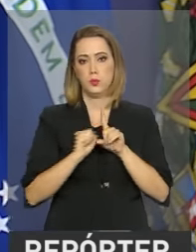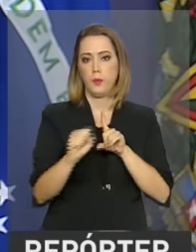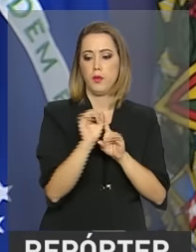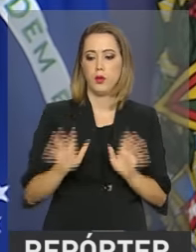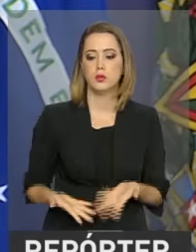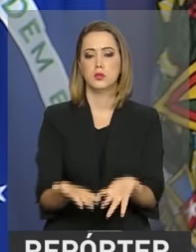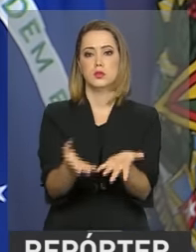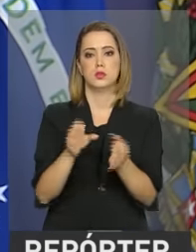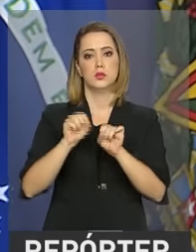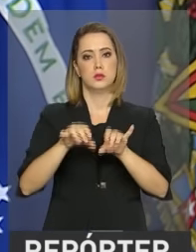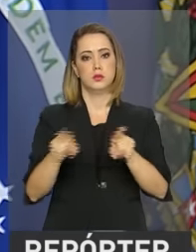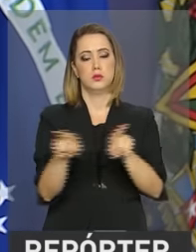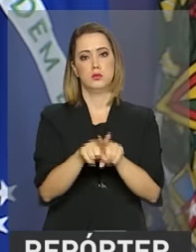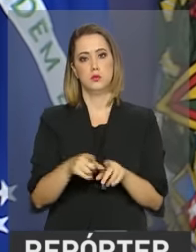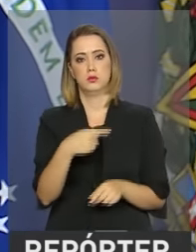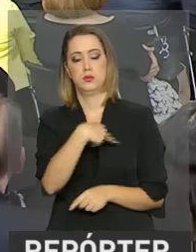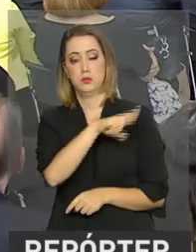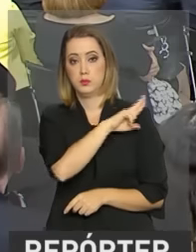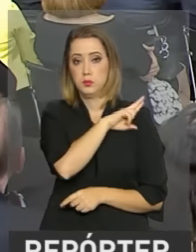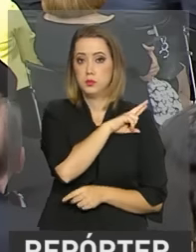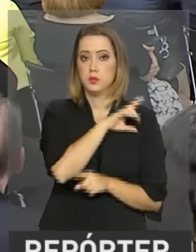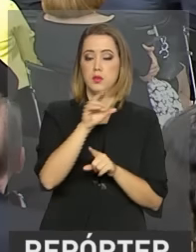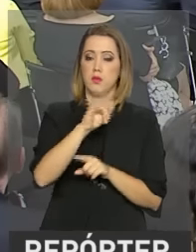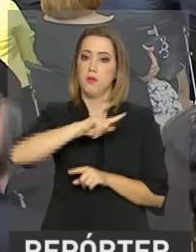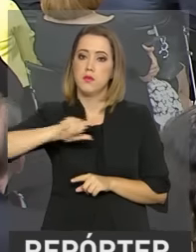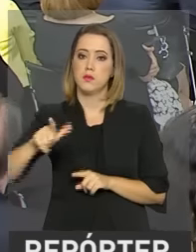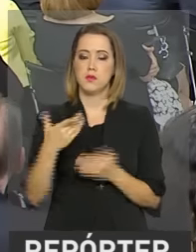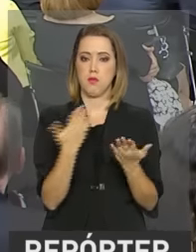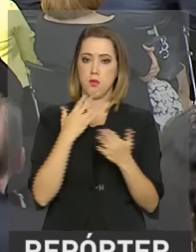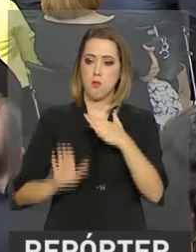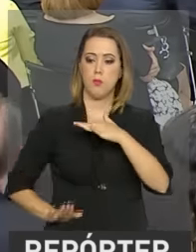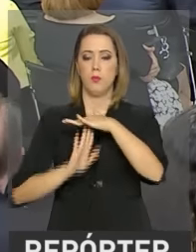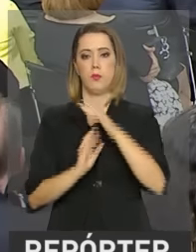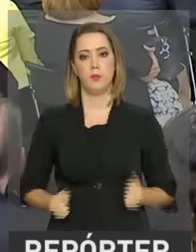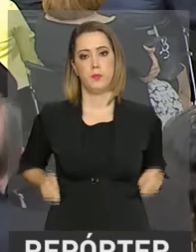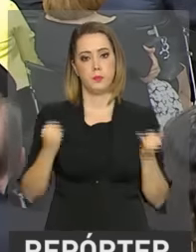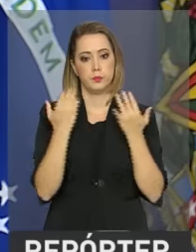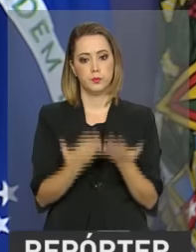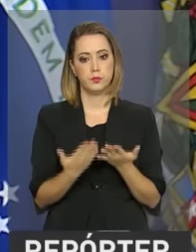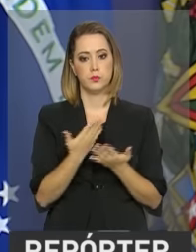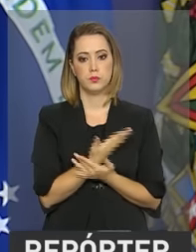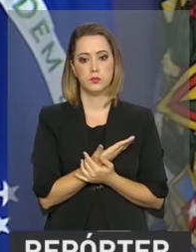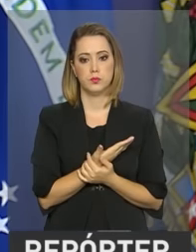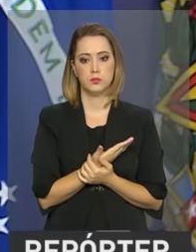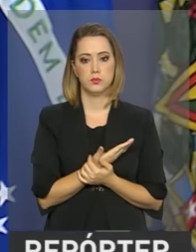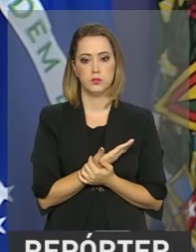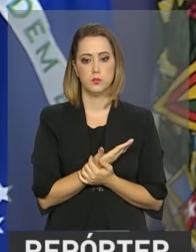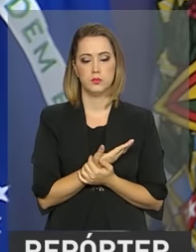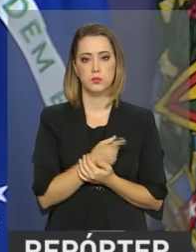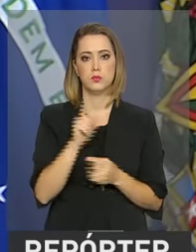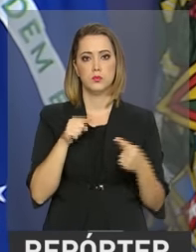em EDA com responsabilidade fiscal como estabelecer um teto para o aumento dos gastos públicos o objetivo